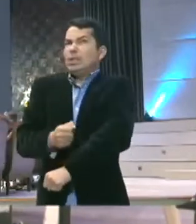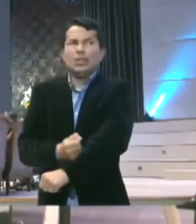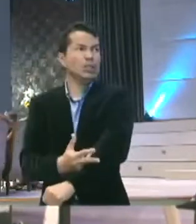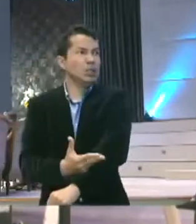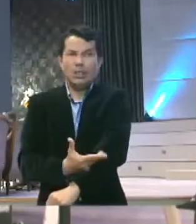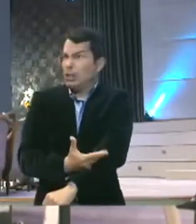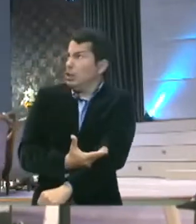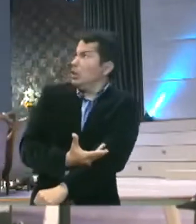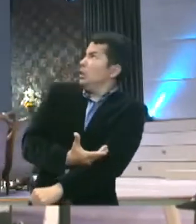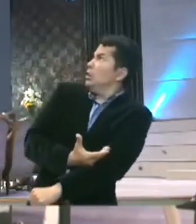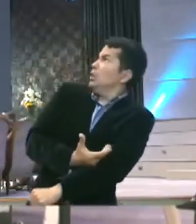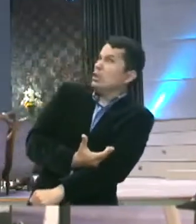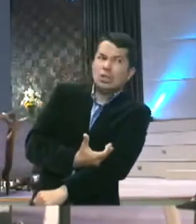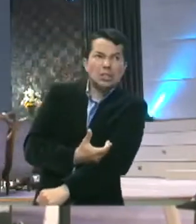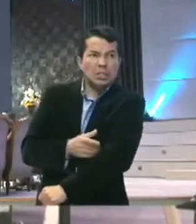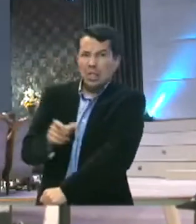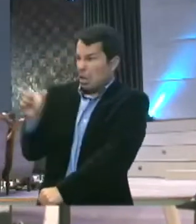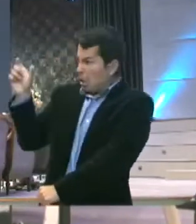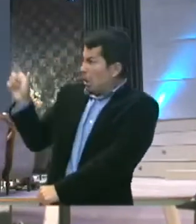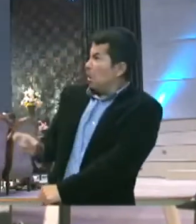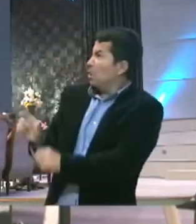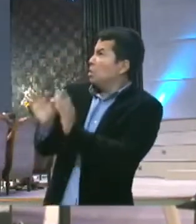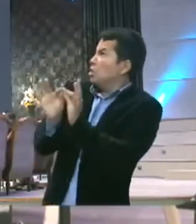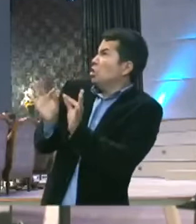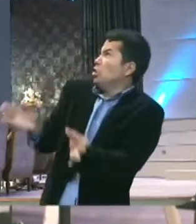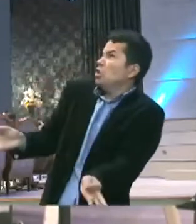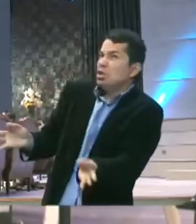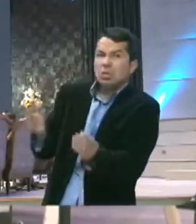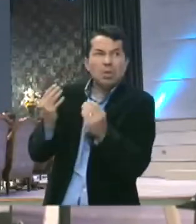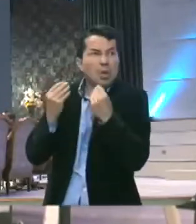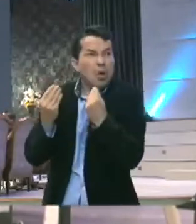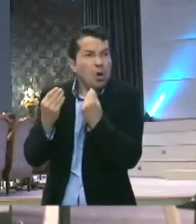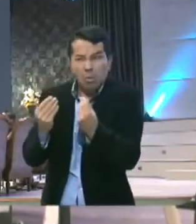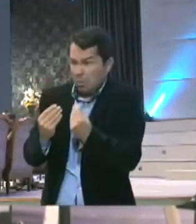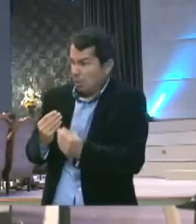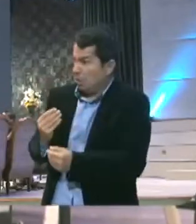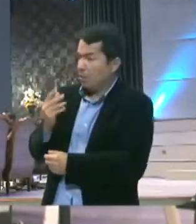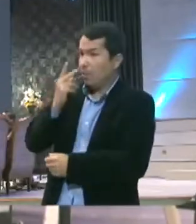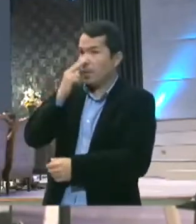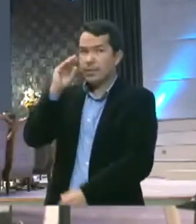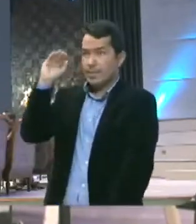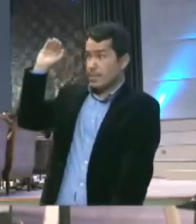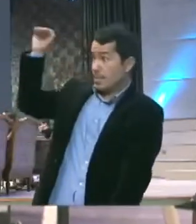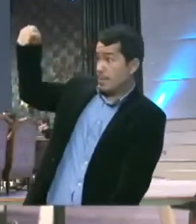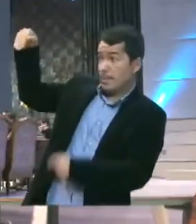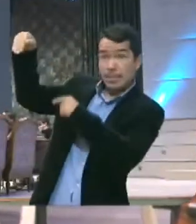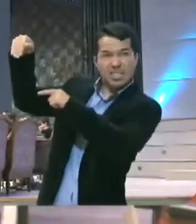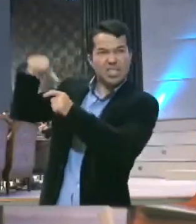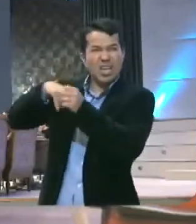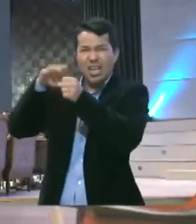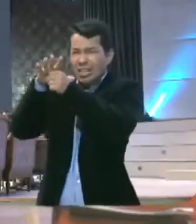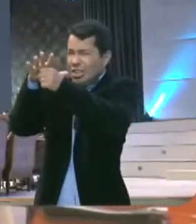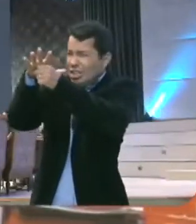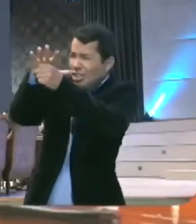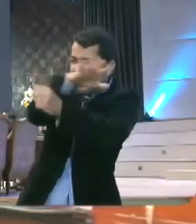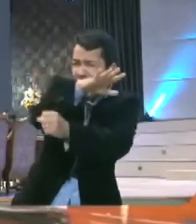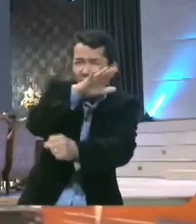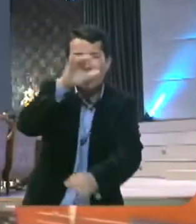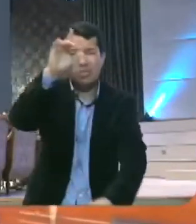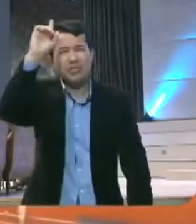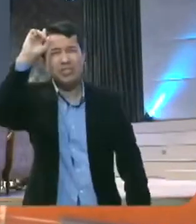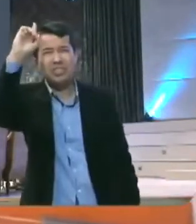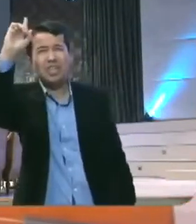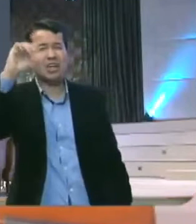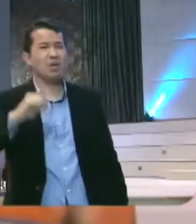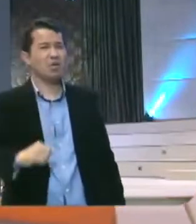homem tão simples mas havia algo diferente acontecendo ali a gente pode sentir a presença de deus quando a gente